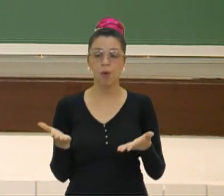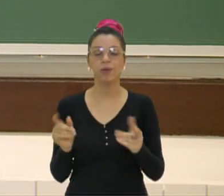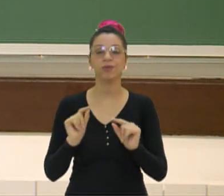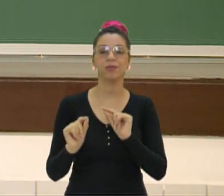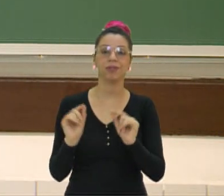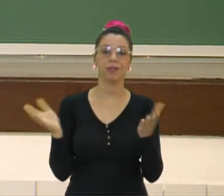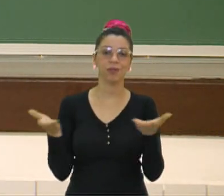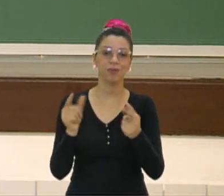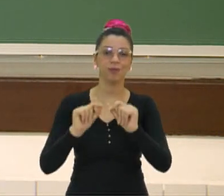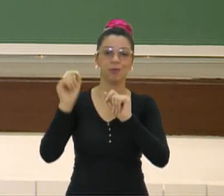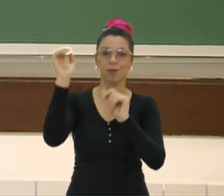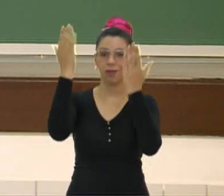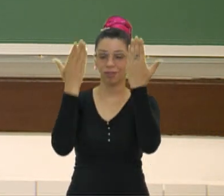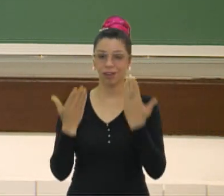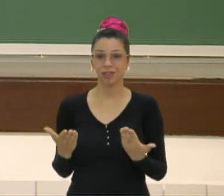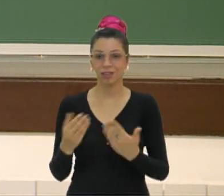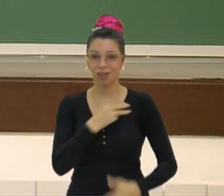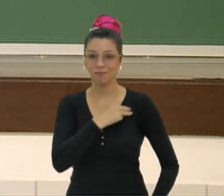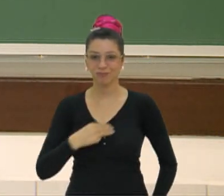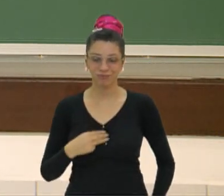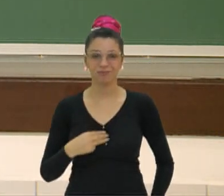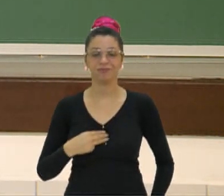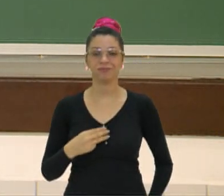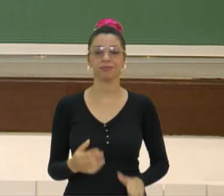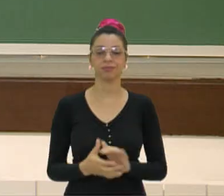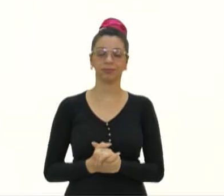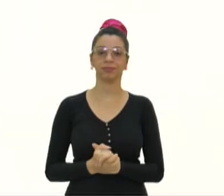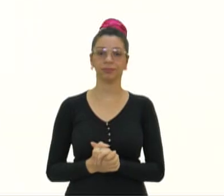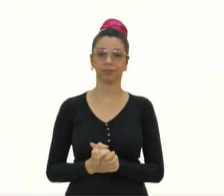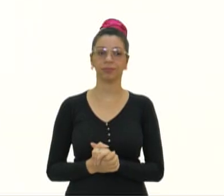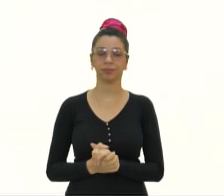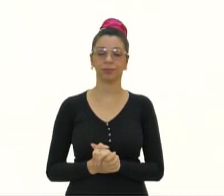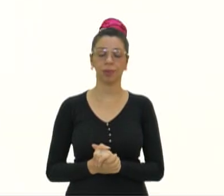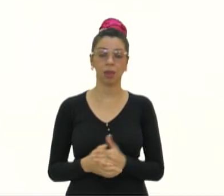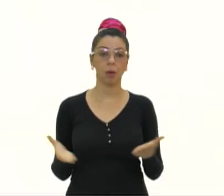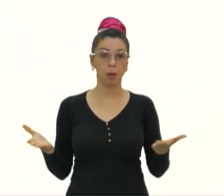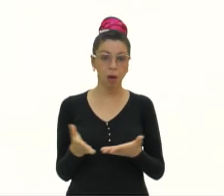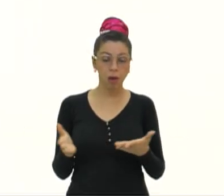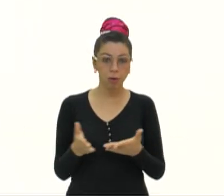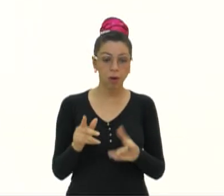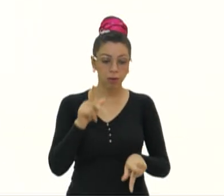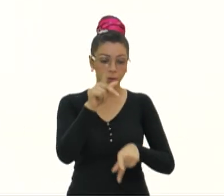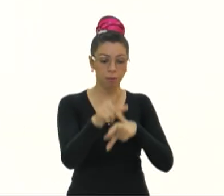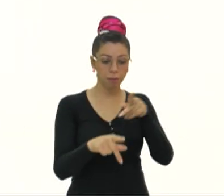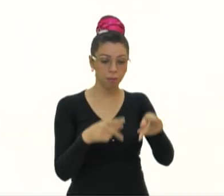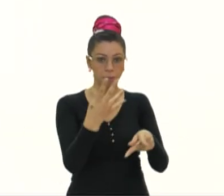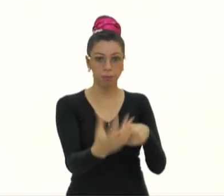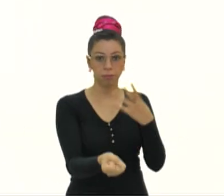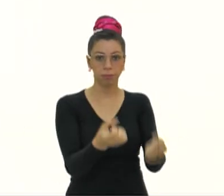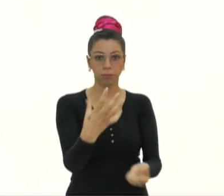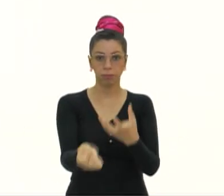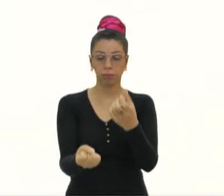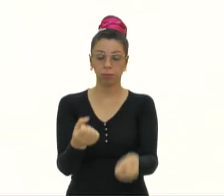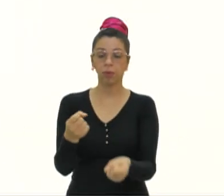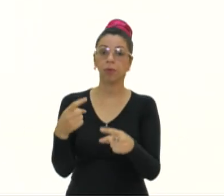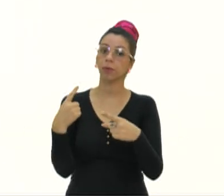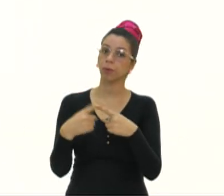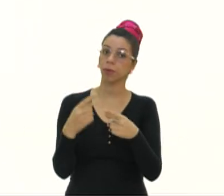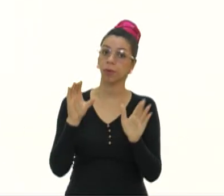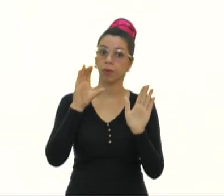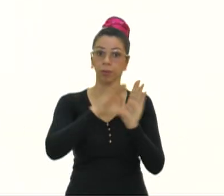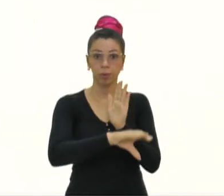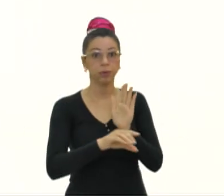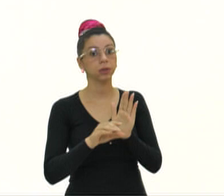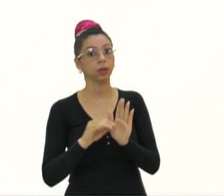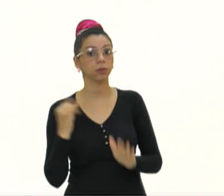Então, adiante. Nessa aula nós vamos estudar o populismo, é um conceito bastante caro à